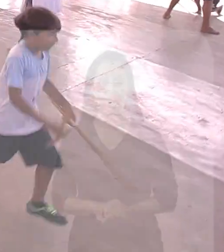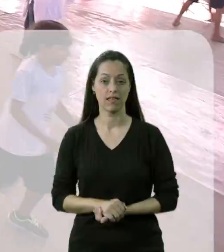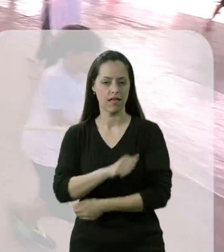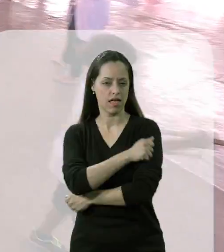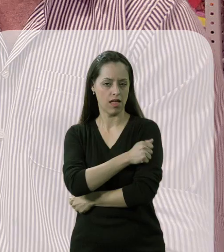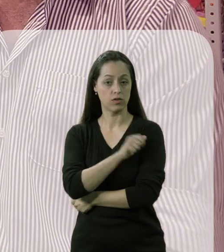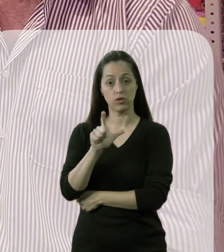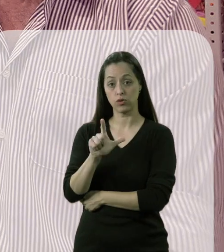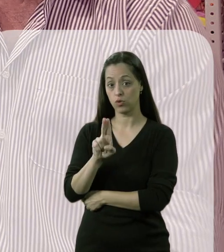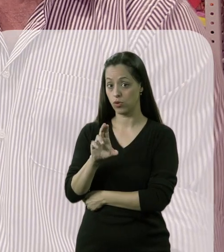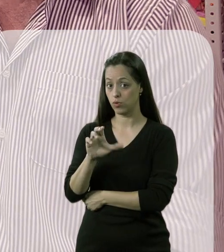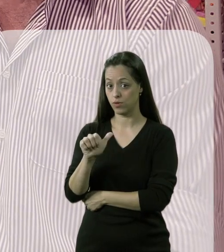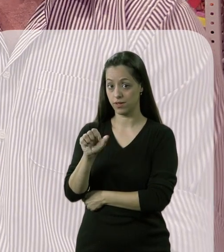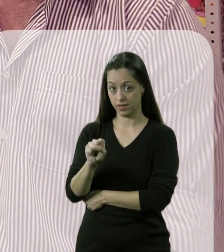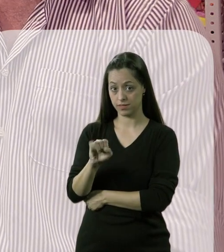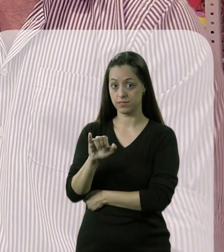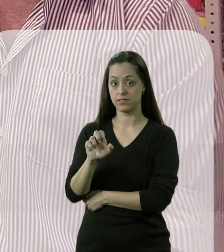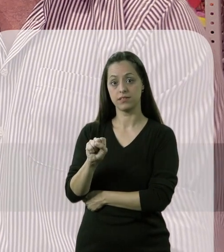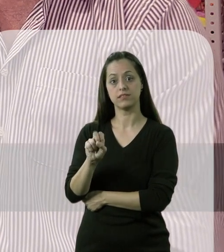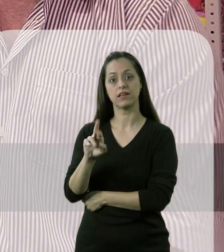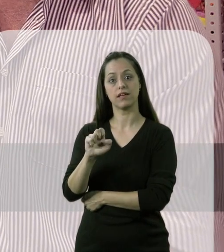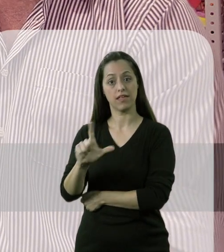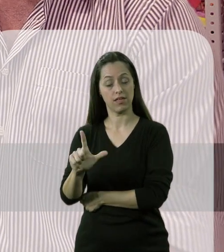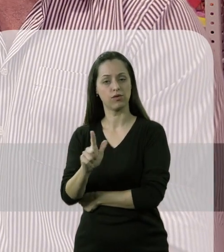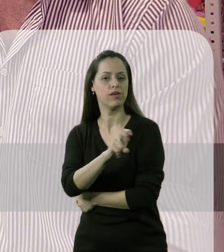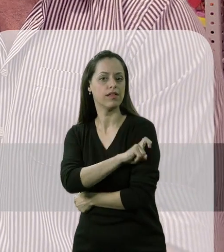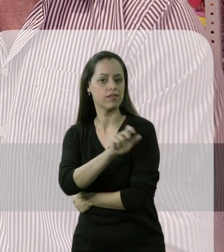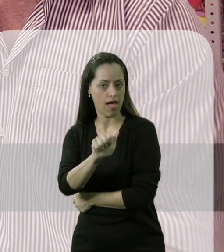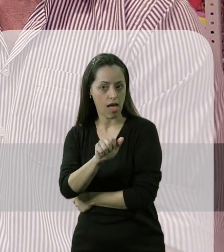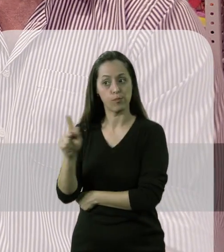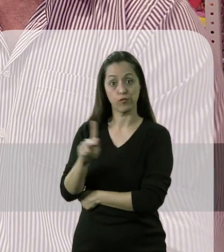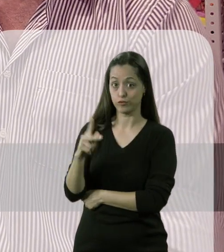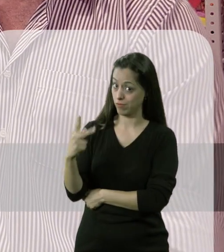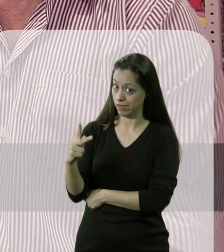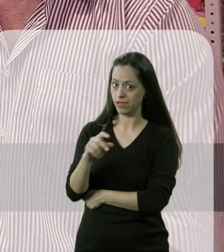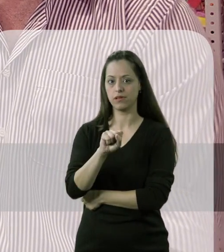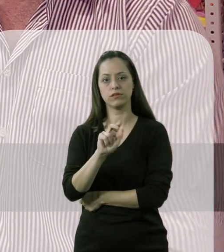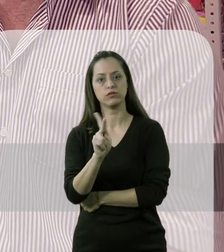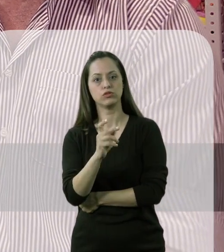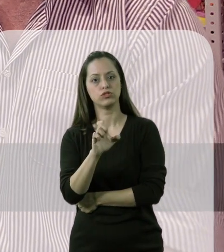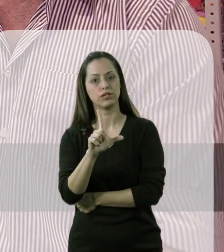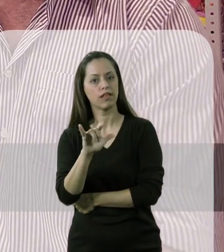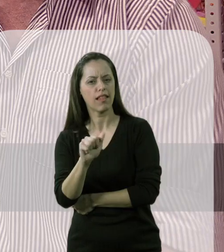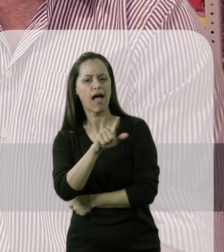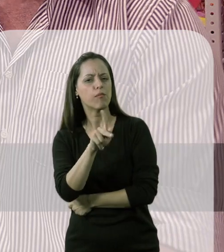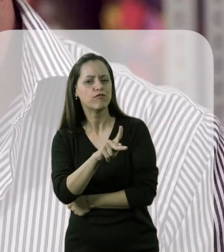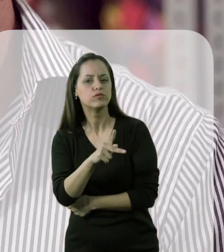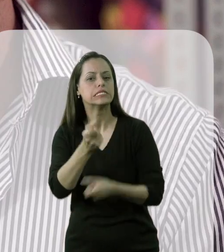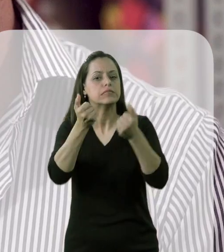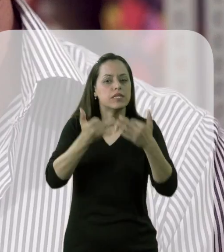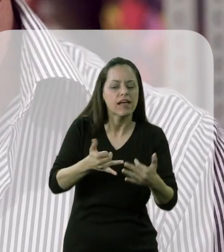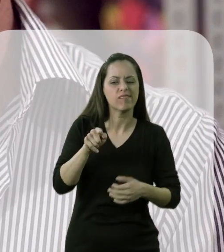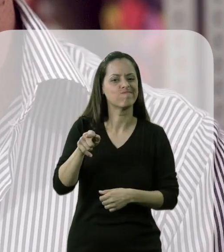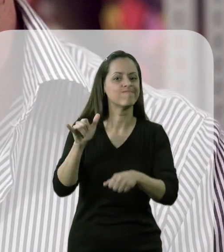pedagógico. Tem o aluno, o Lucas Israel, que ele é do quinto ano A, né, da professora Sheila. E ela sempre passava para mim,